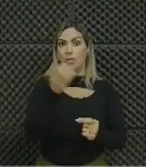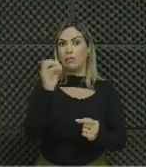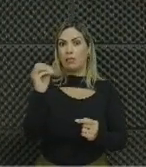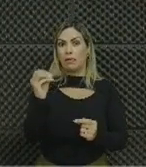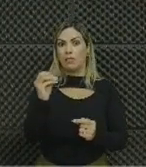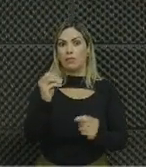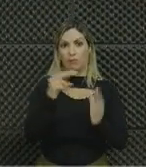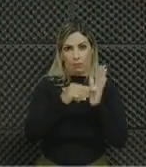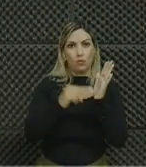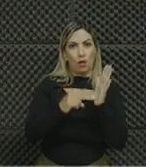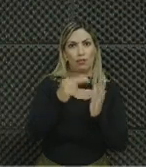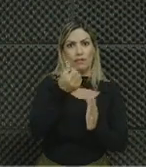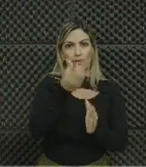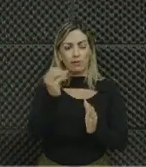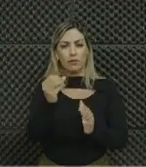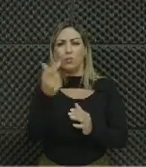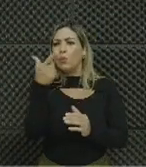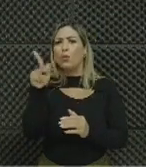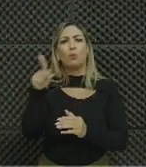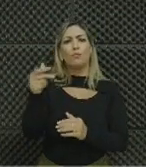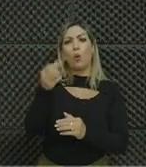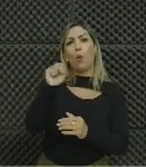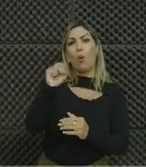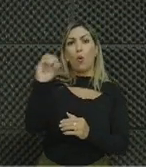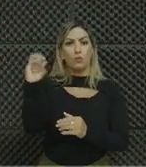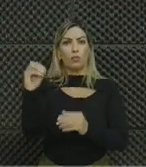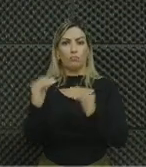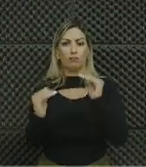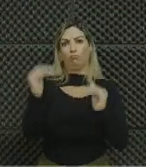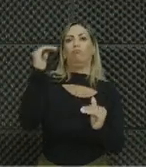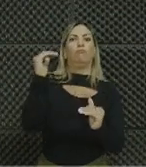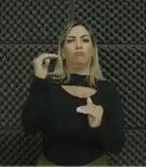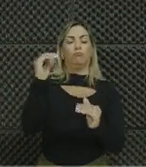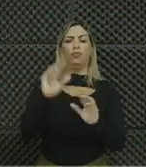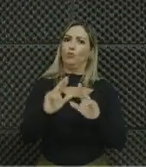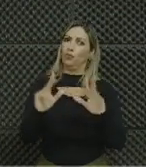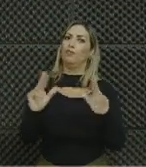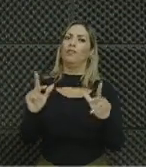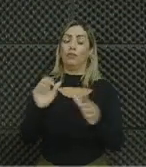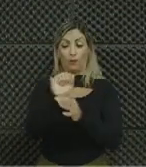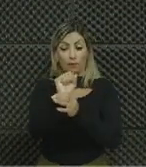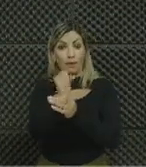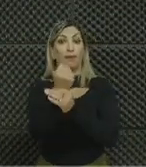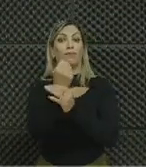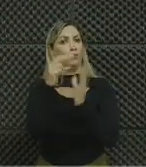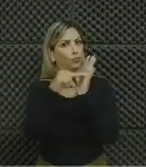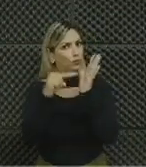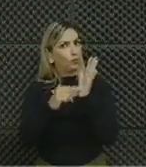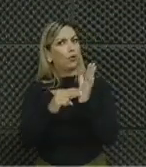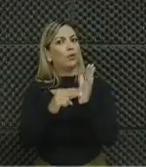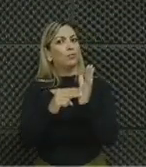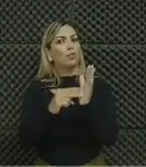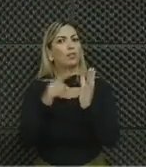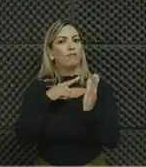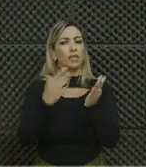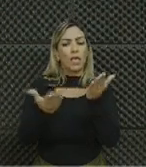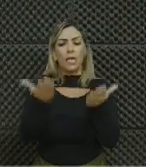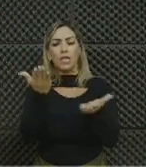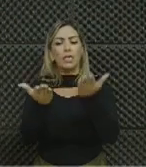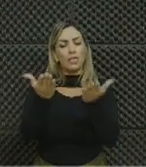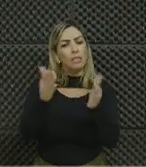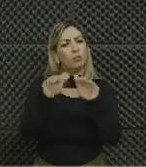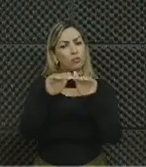e um outro desse 800. Tem uma diferença muito grande. Então, isso é para garantir que essa nota vai atingir um